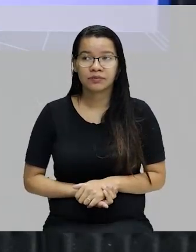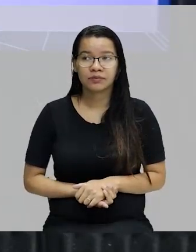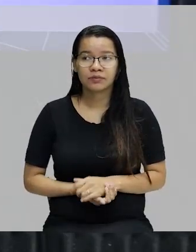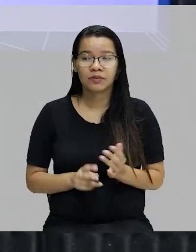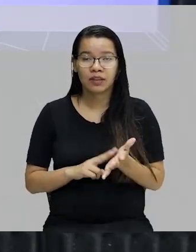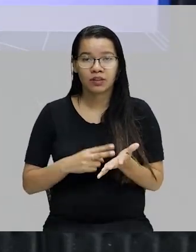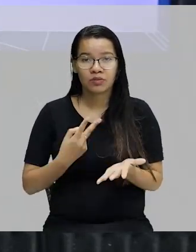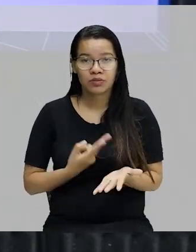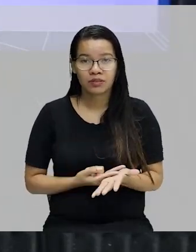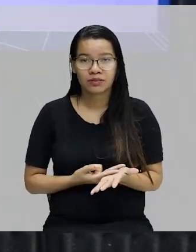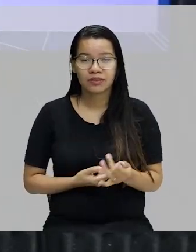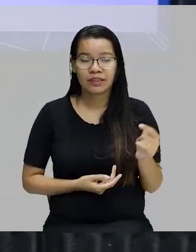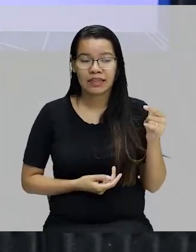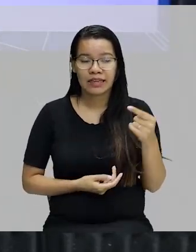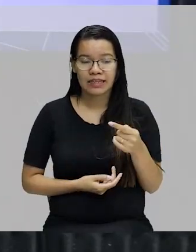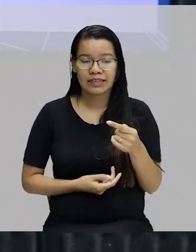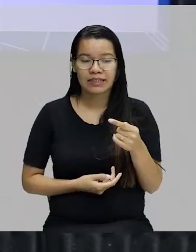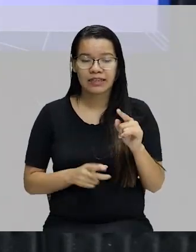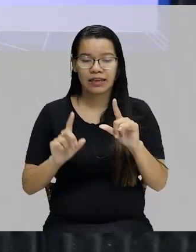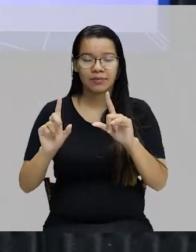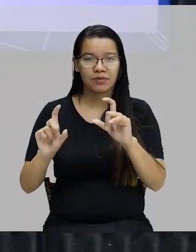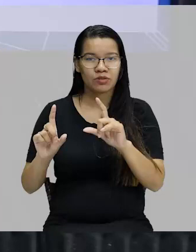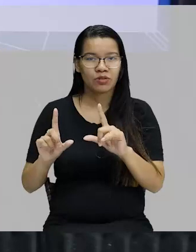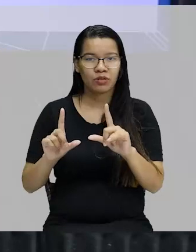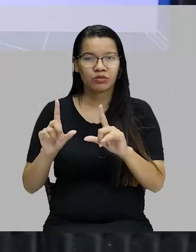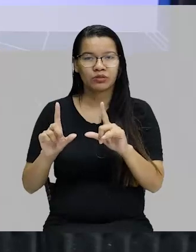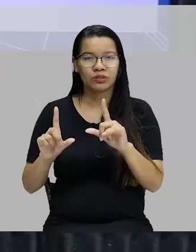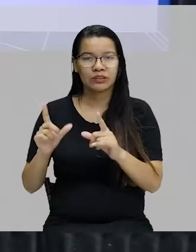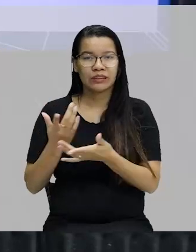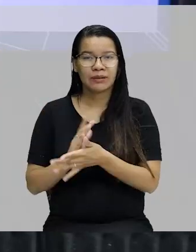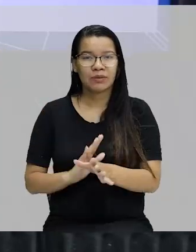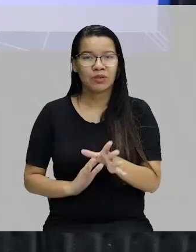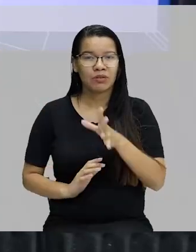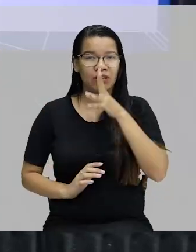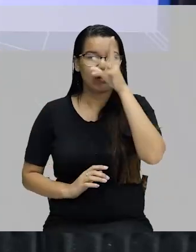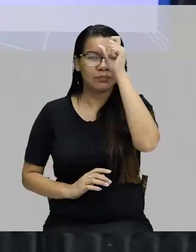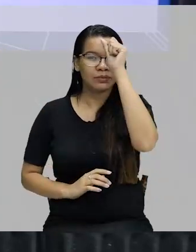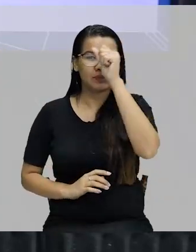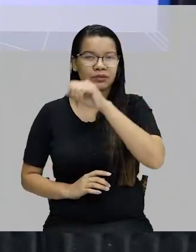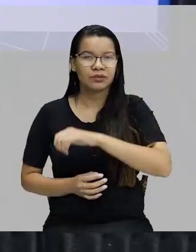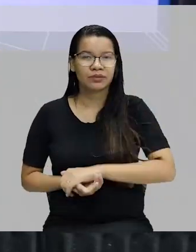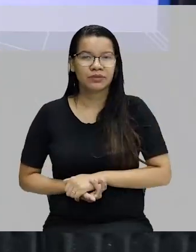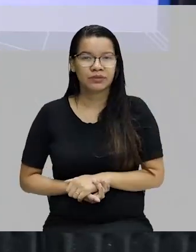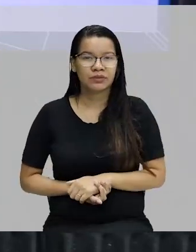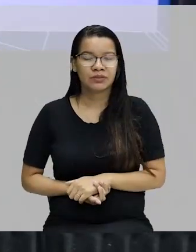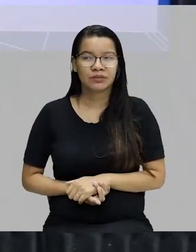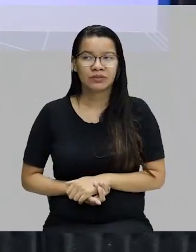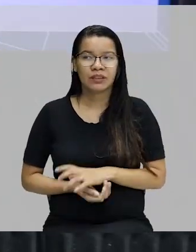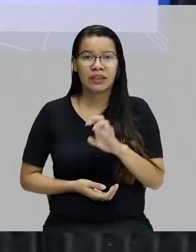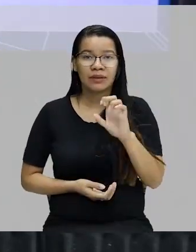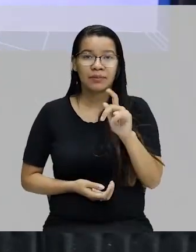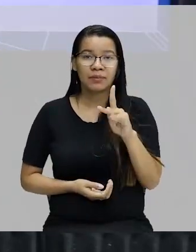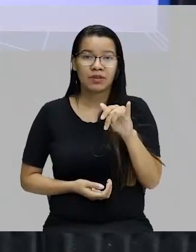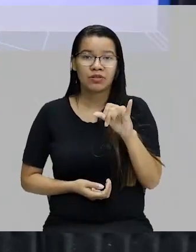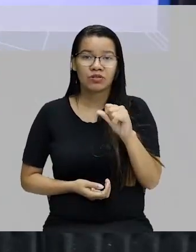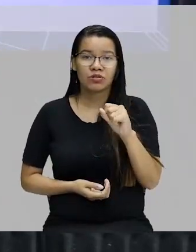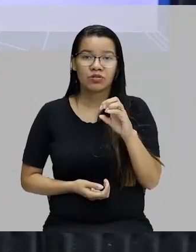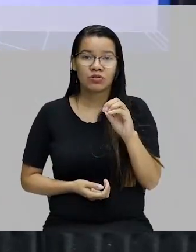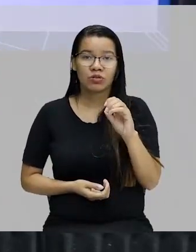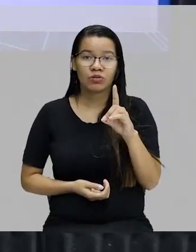quickly. Este episódio terminou rápido demais ou muito rapidamente. Esse too